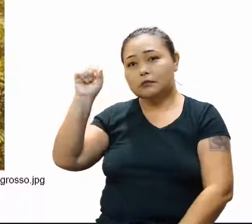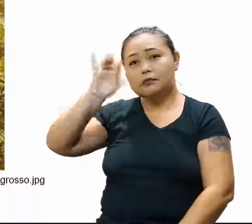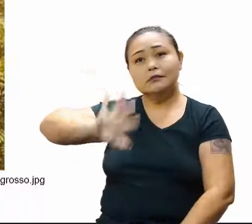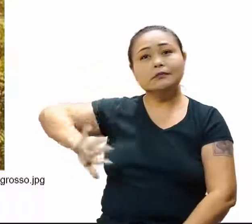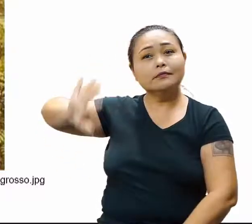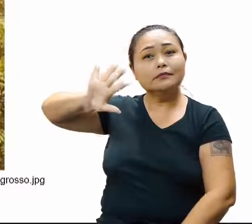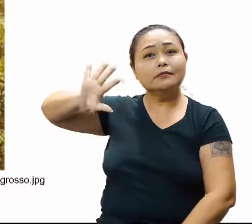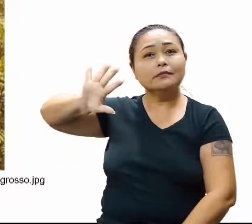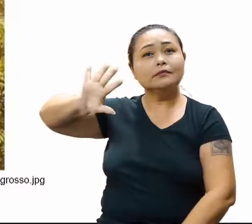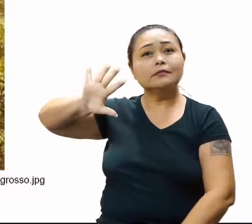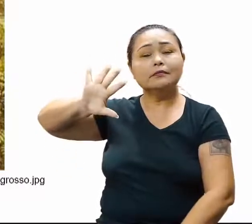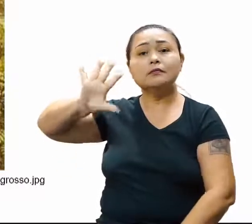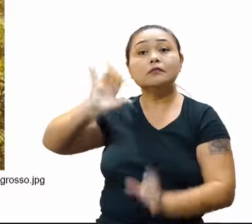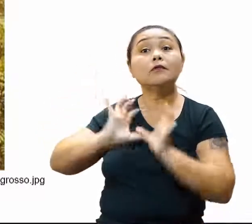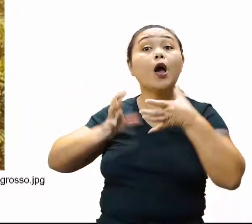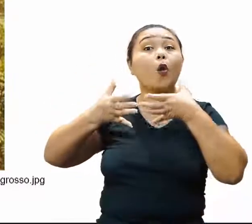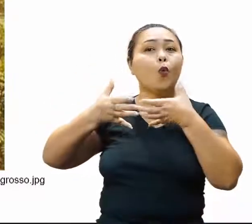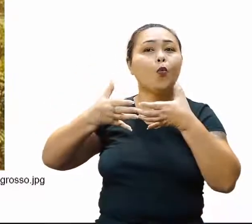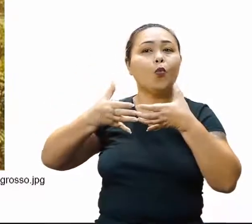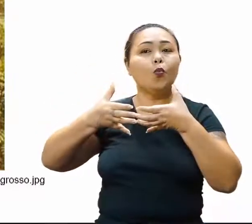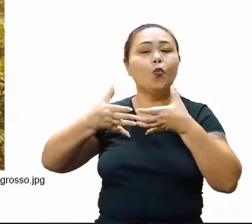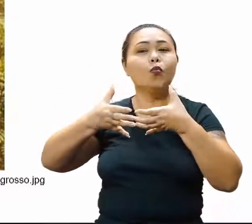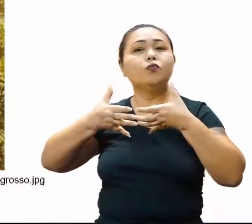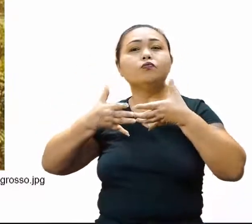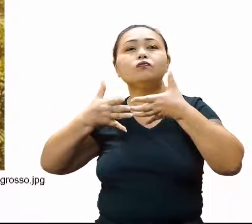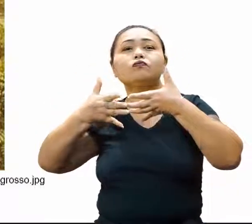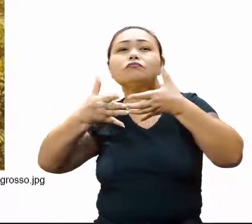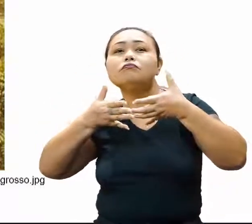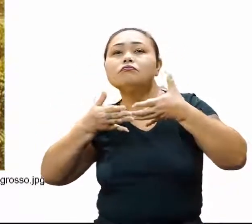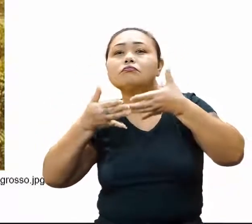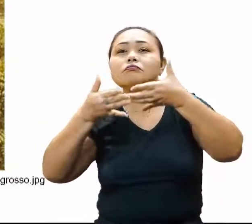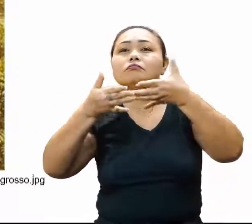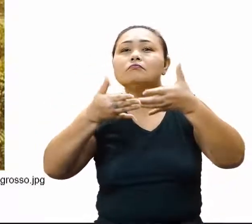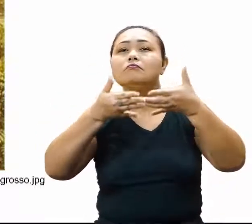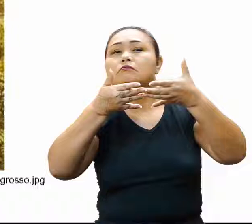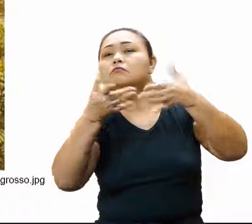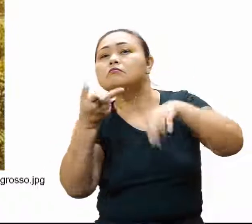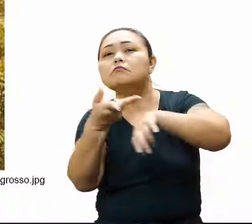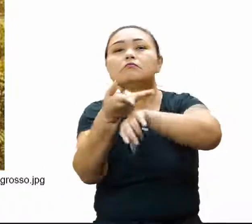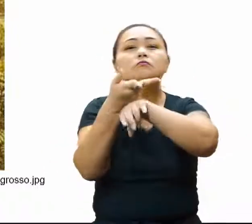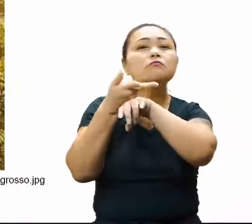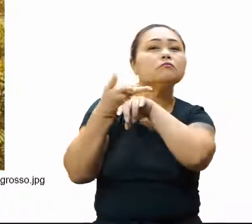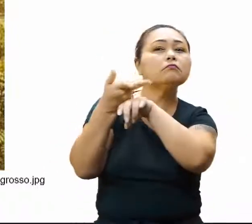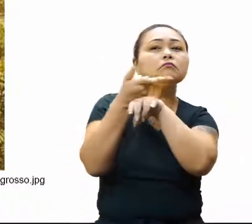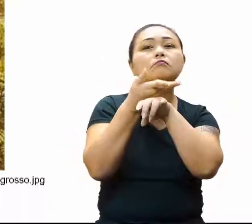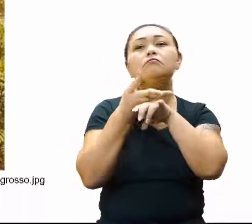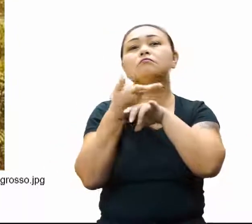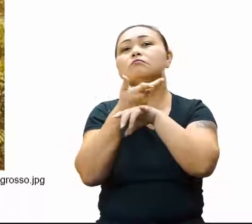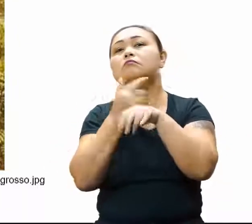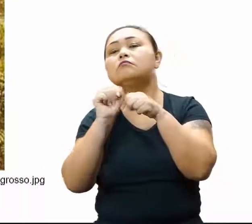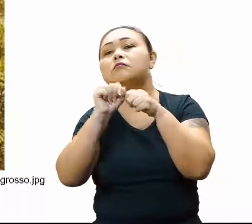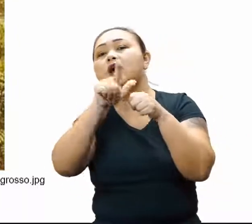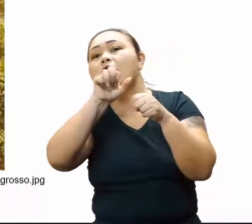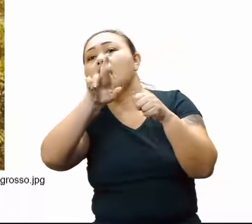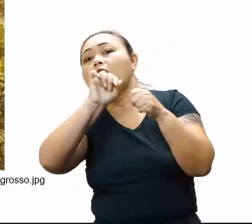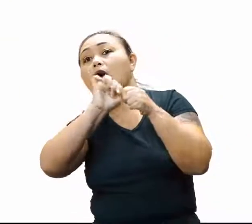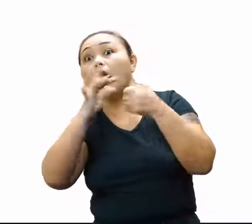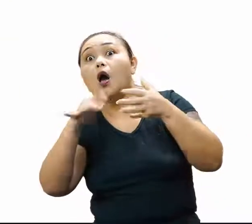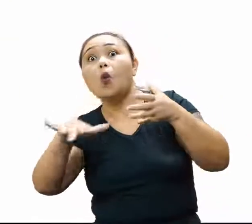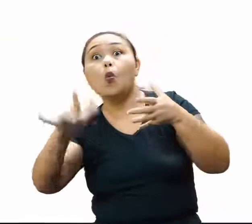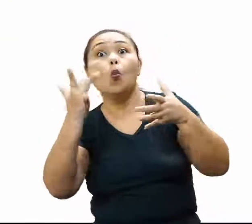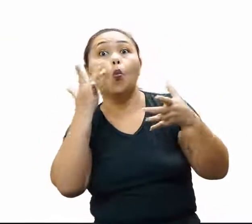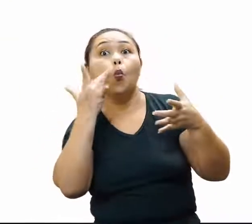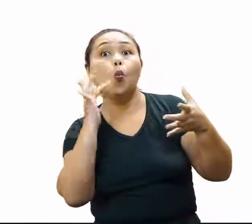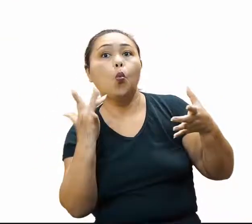essas monções iam em busca de regiões ricas em lavras de ouro. Tá